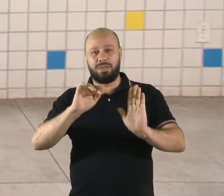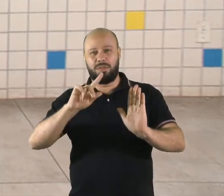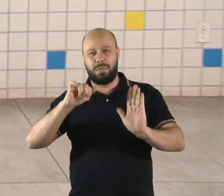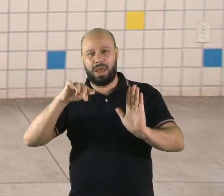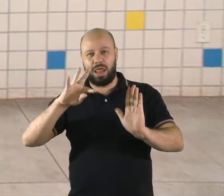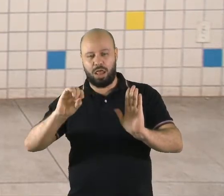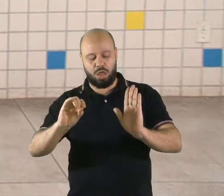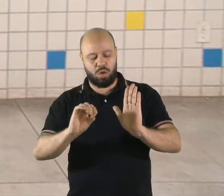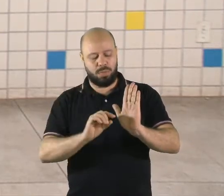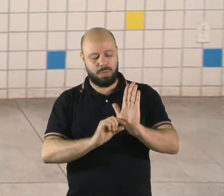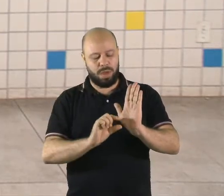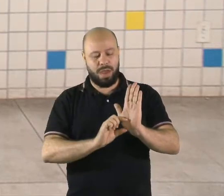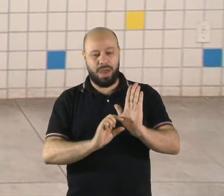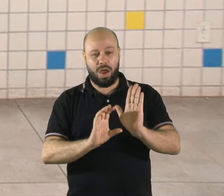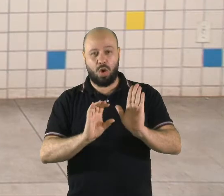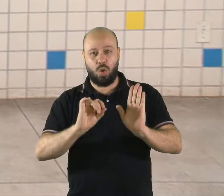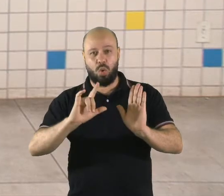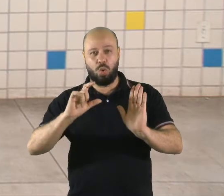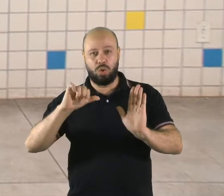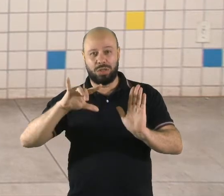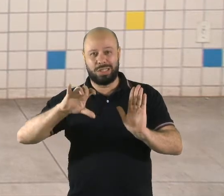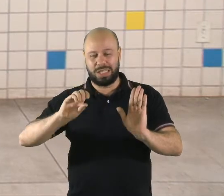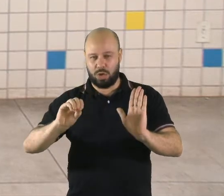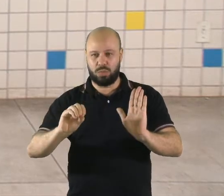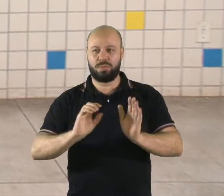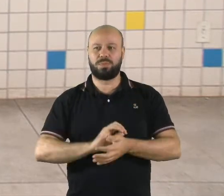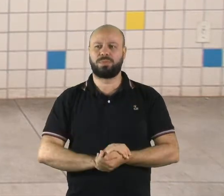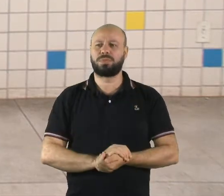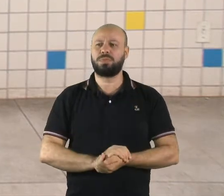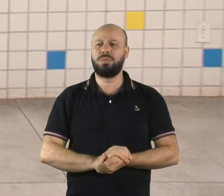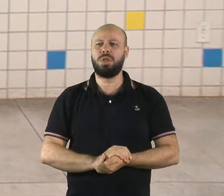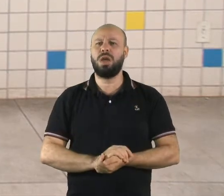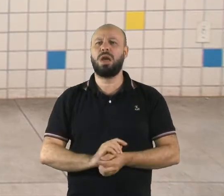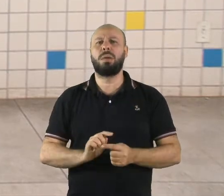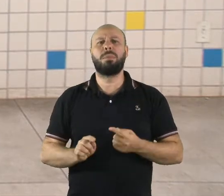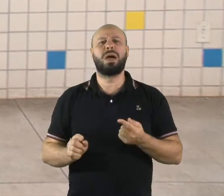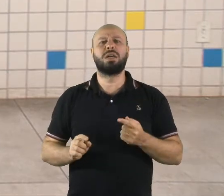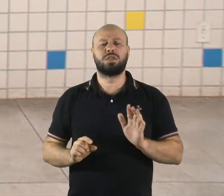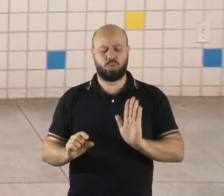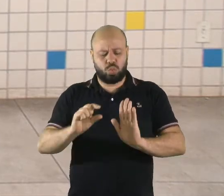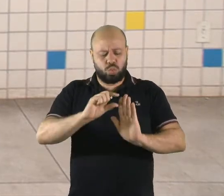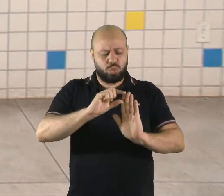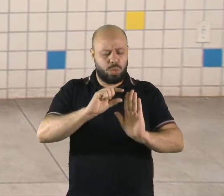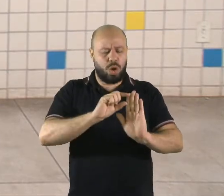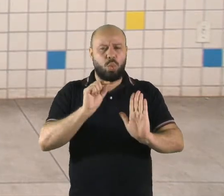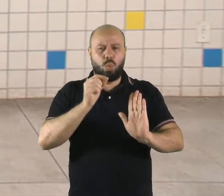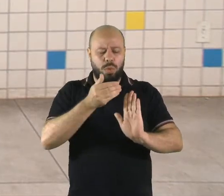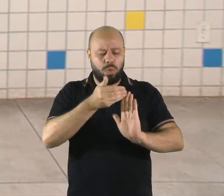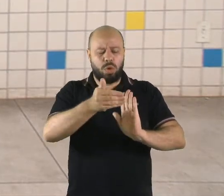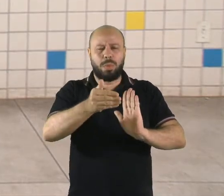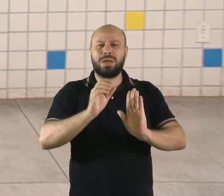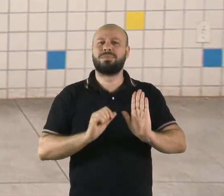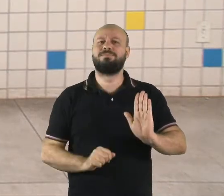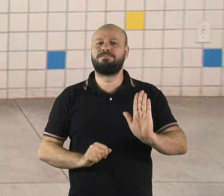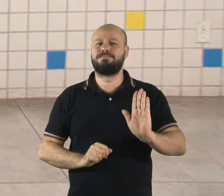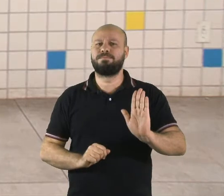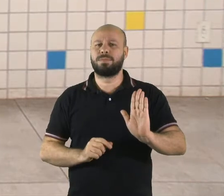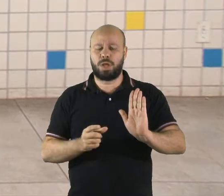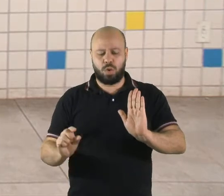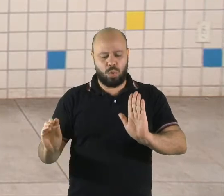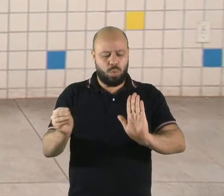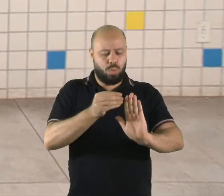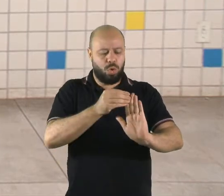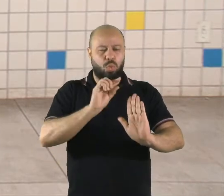e o fim, a conclusão. O que você coloca na sua introdução textual? Você vai colocar